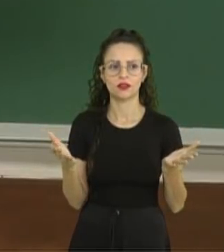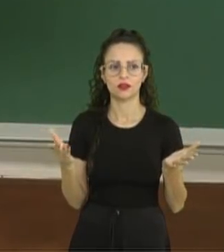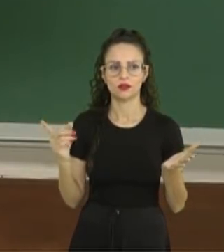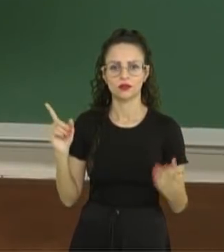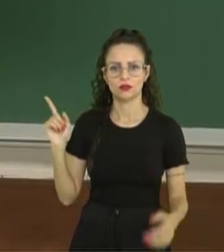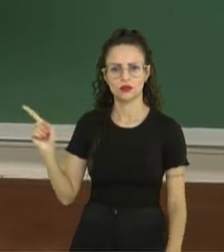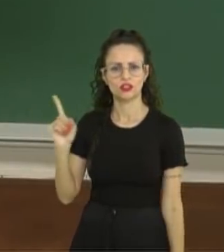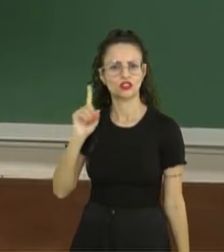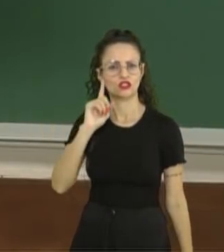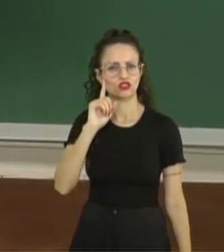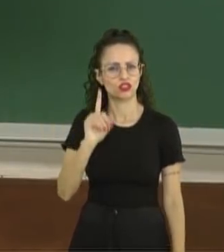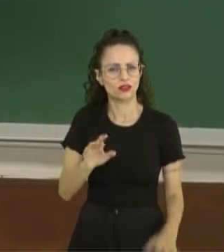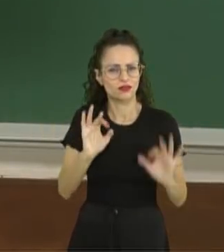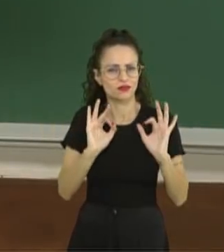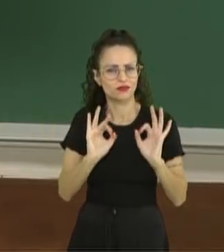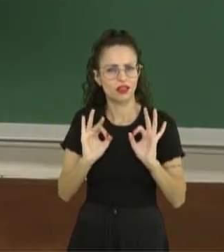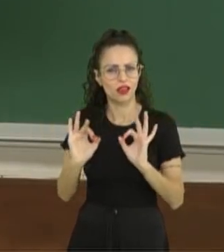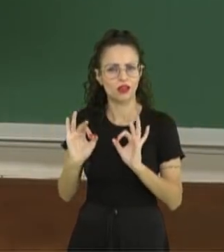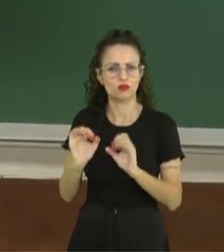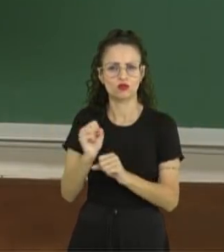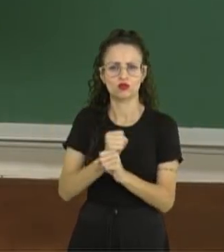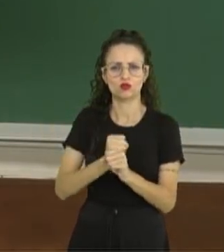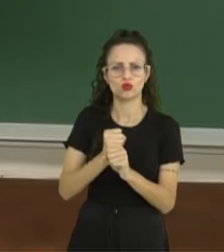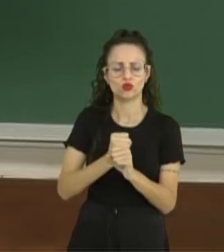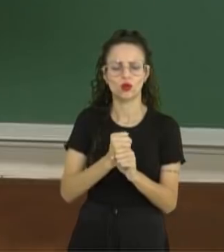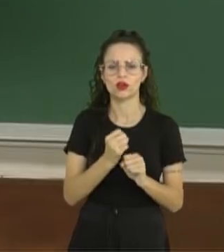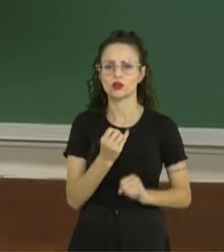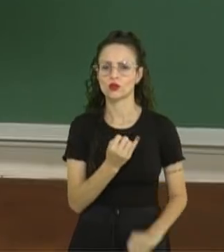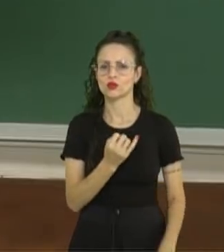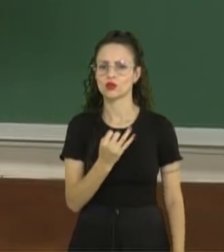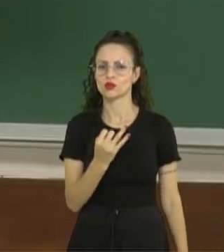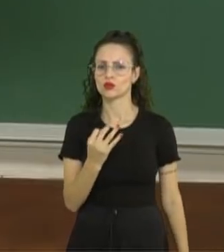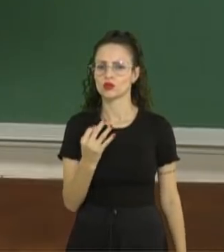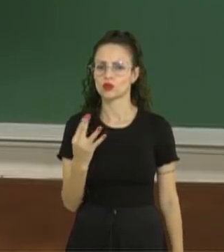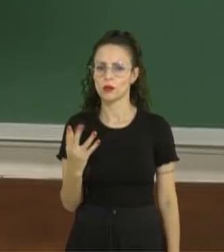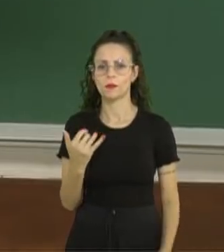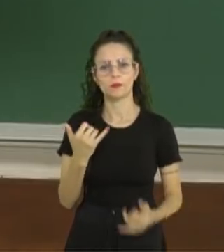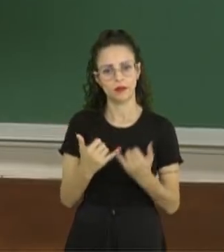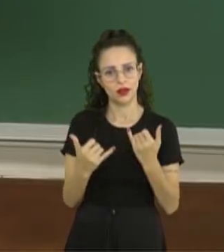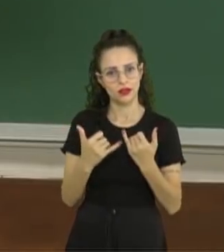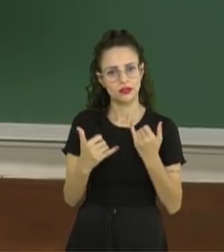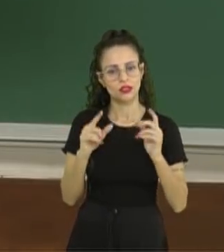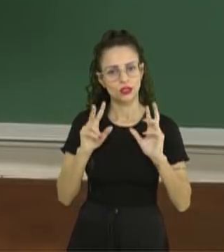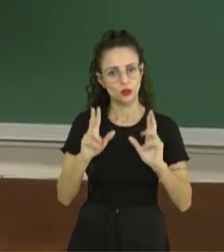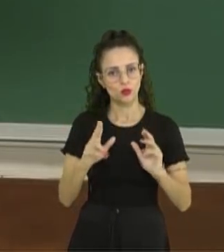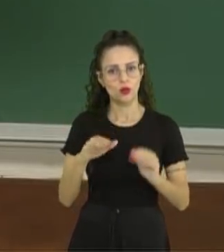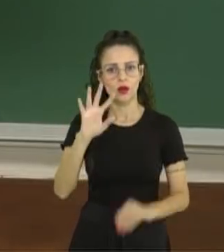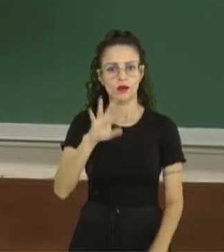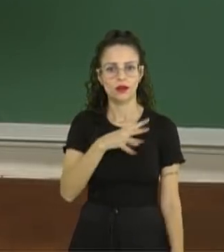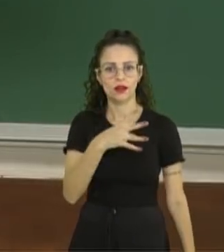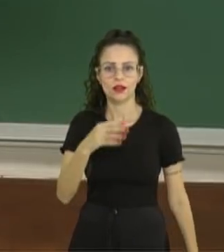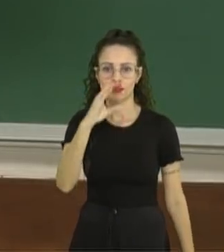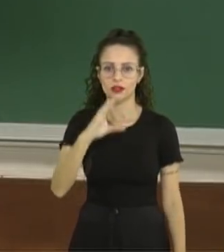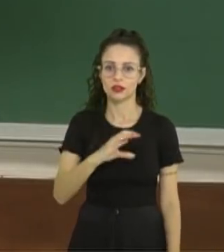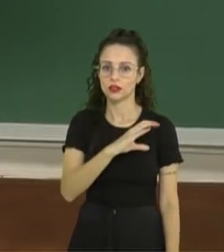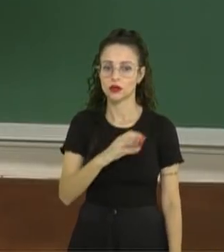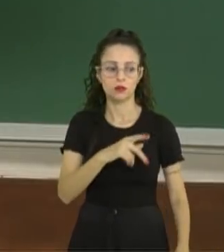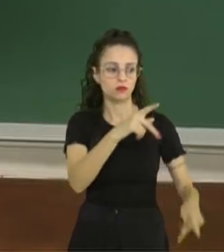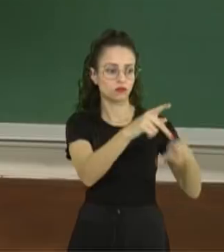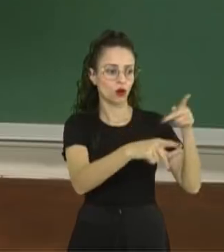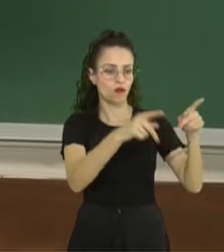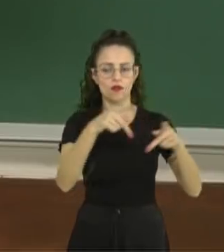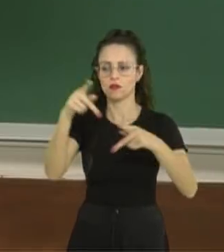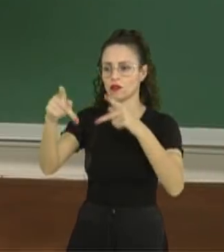de dias exatos do ano com contagem semelhante ao modelo cristão. Eu acho isso impressionante. Duas civilizações que não se